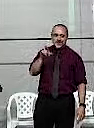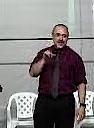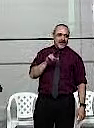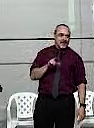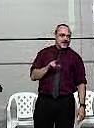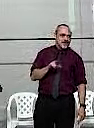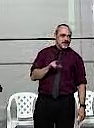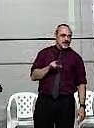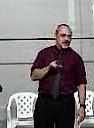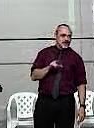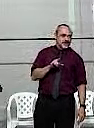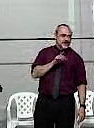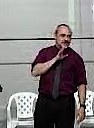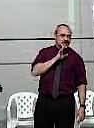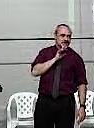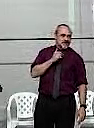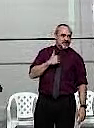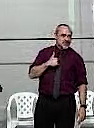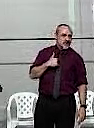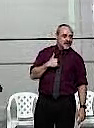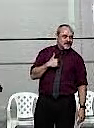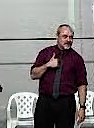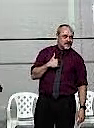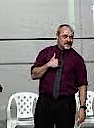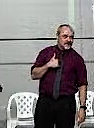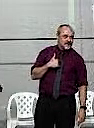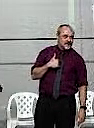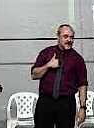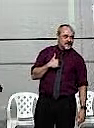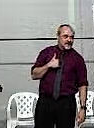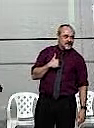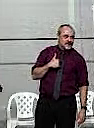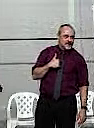conhecendo você, conhecendo de mim.